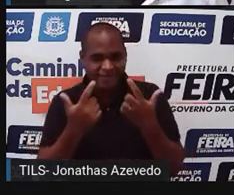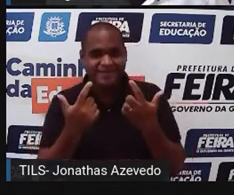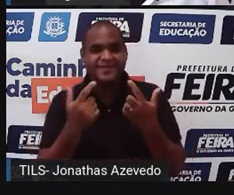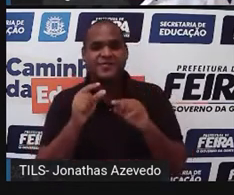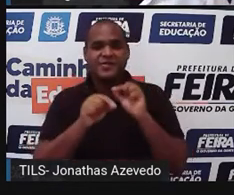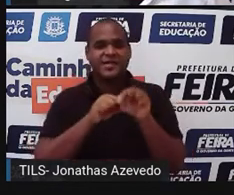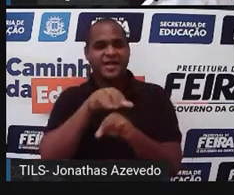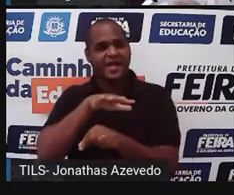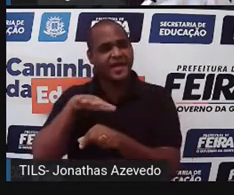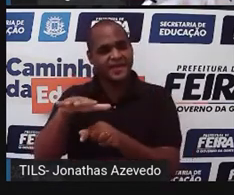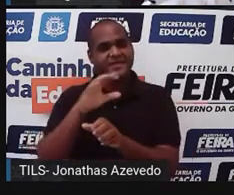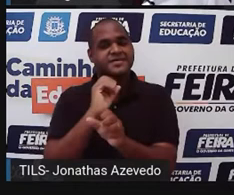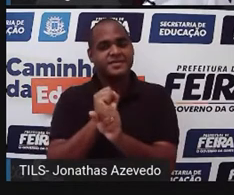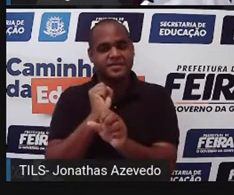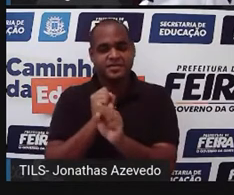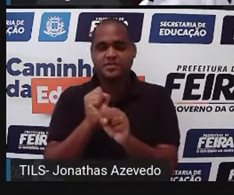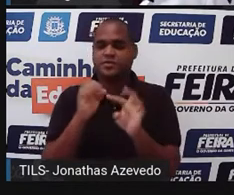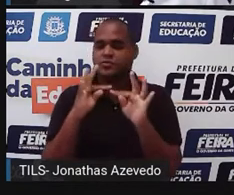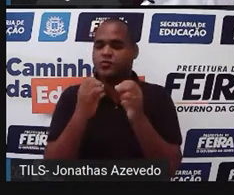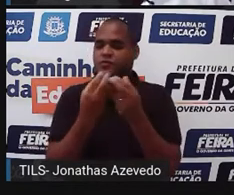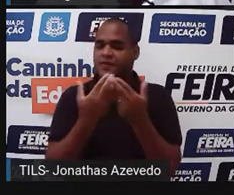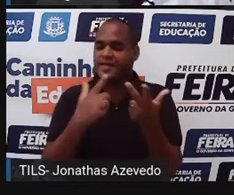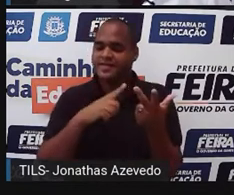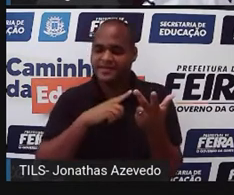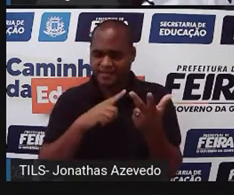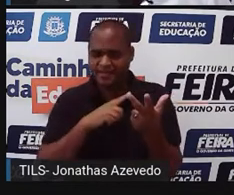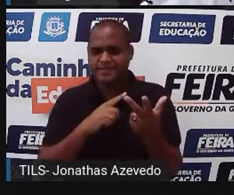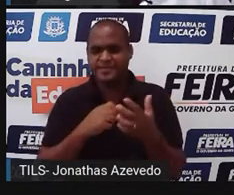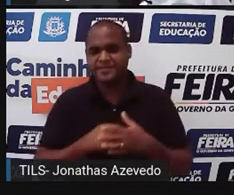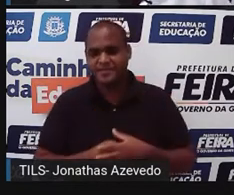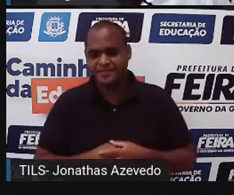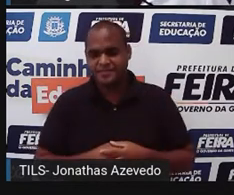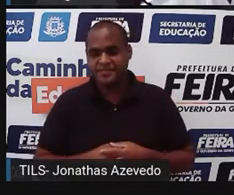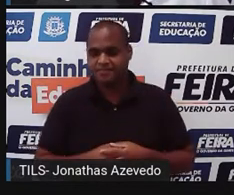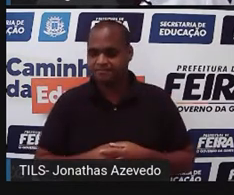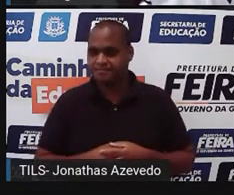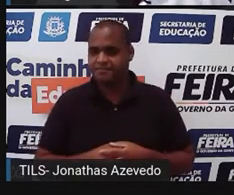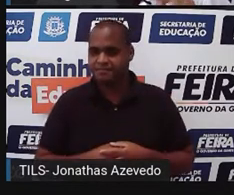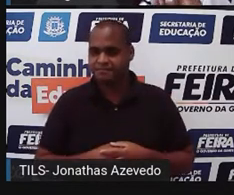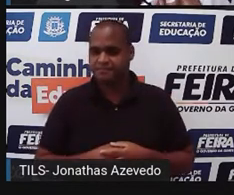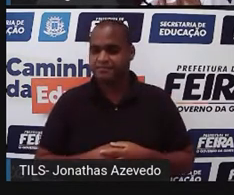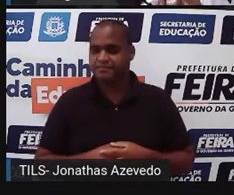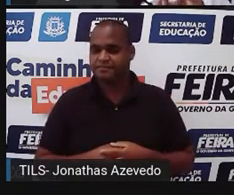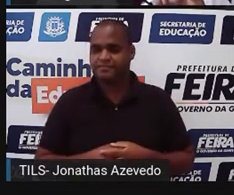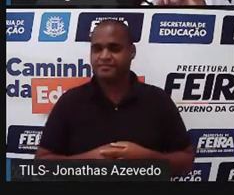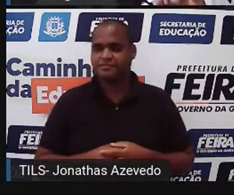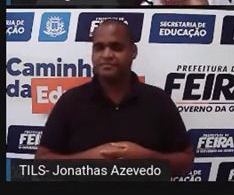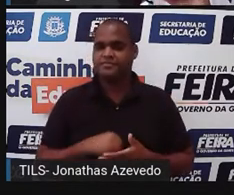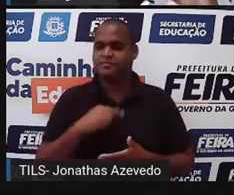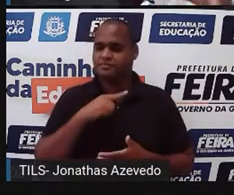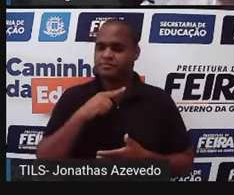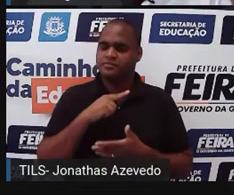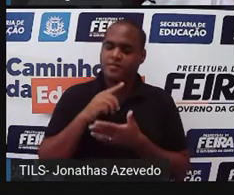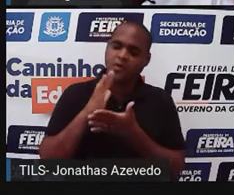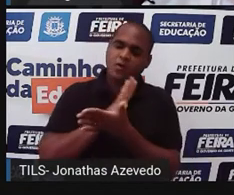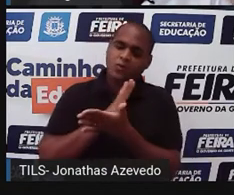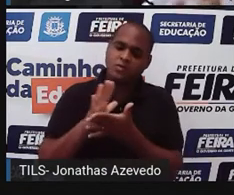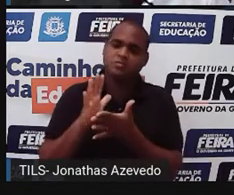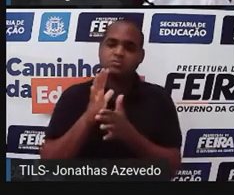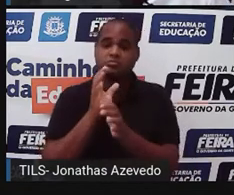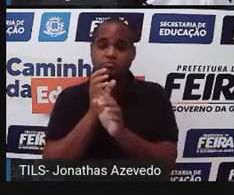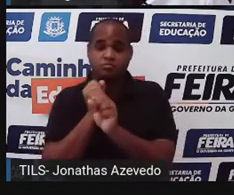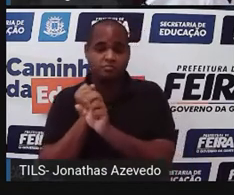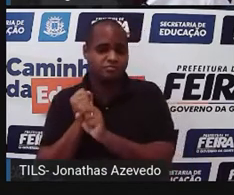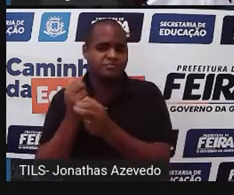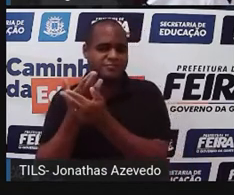cálculo de área de todos esses quadriláteros né eu tenho ali é algumas fórmulas